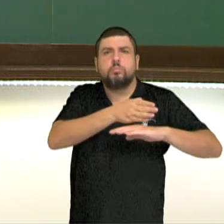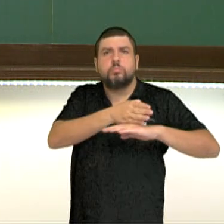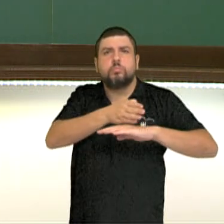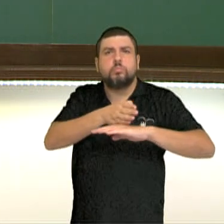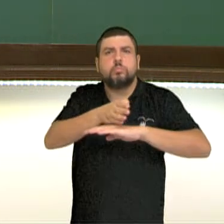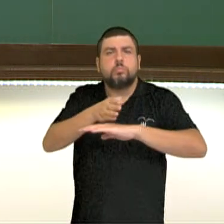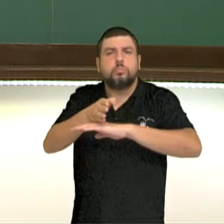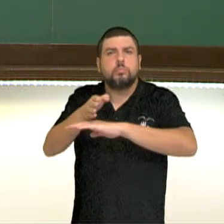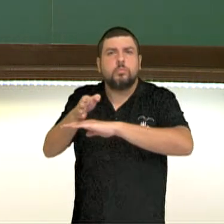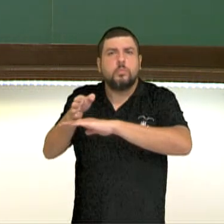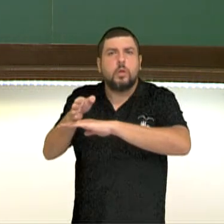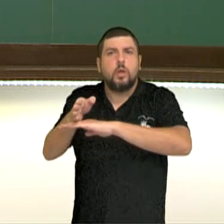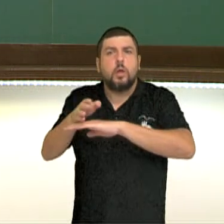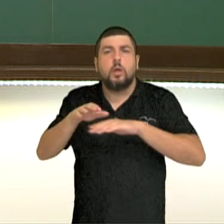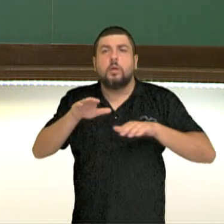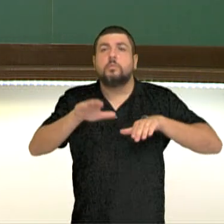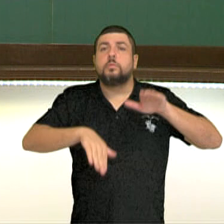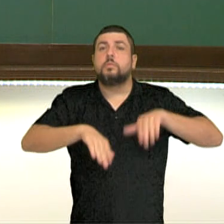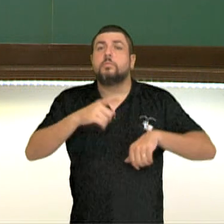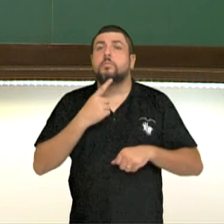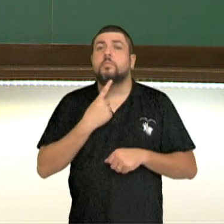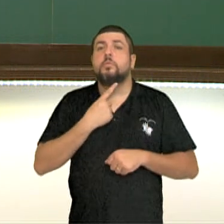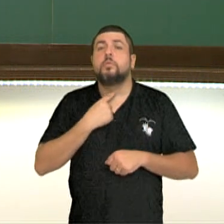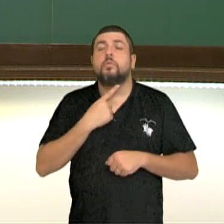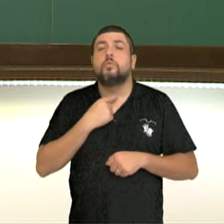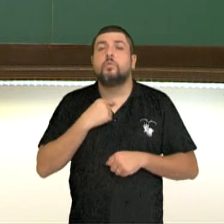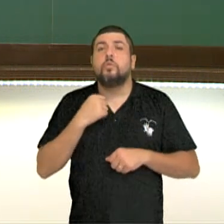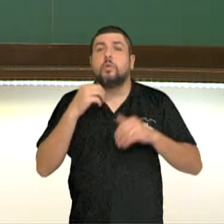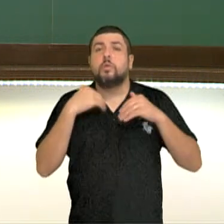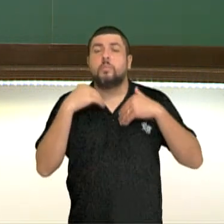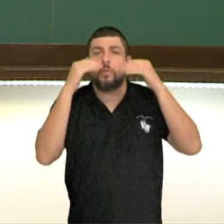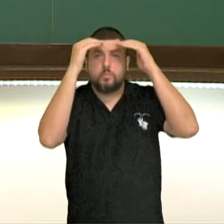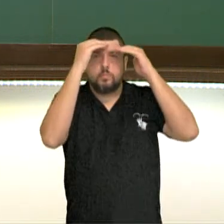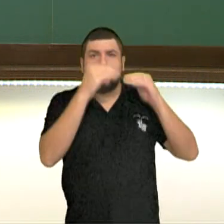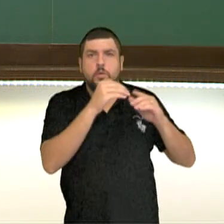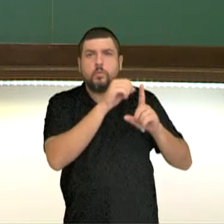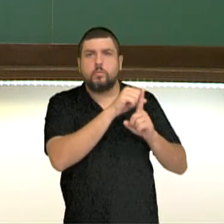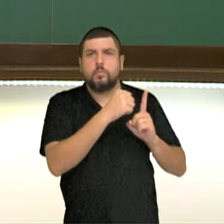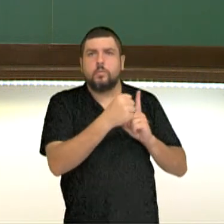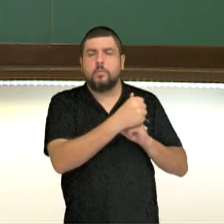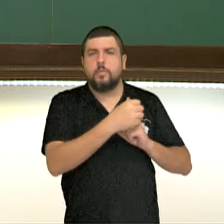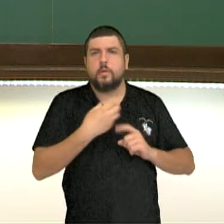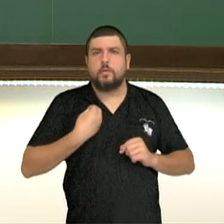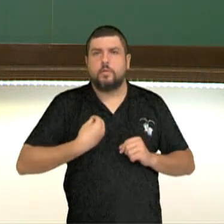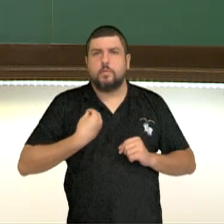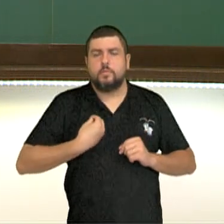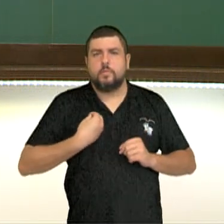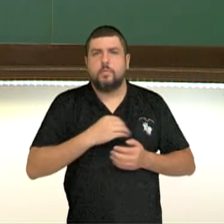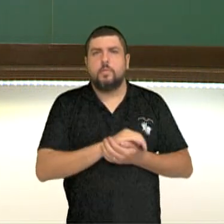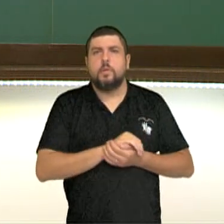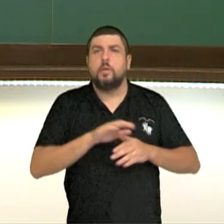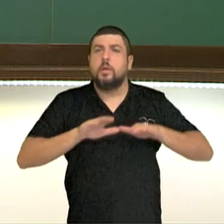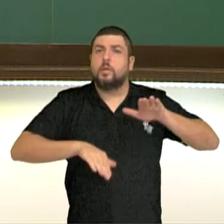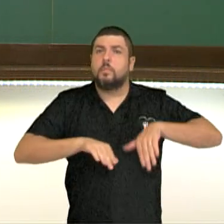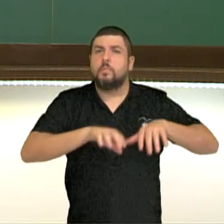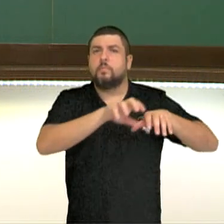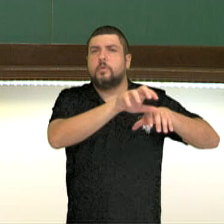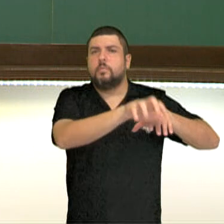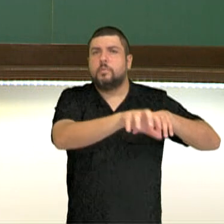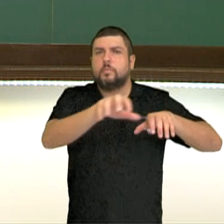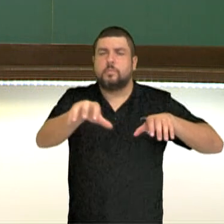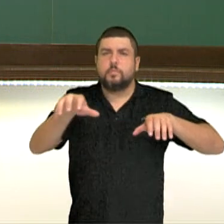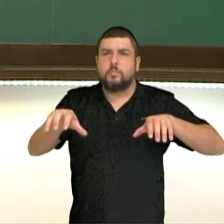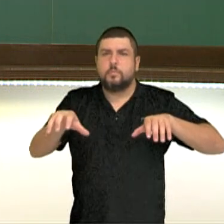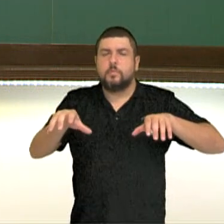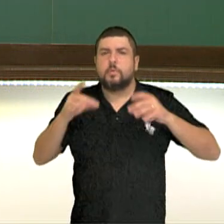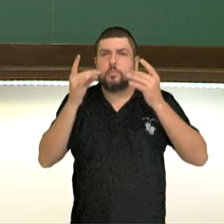acordo, independente da nossa vontade, de acordo com a sociedade com a qual nós vivemos, dentro das instituições que nós vivemos, dentro dos nossos parâmetros de